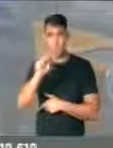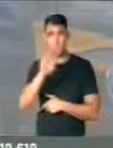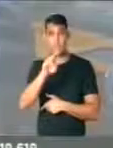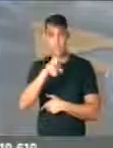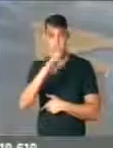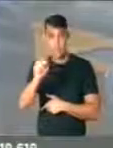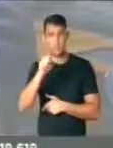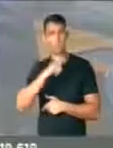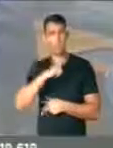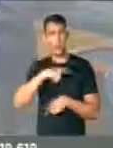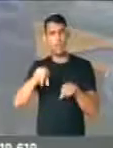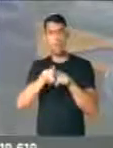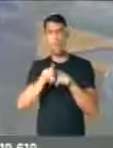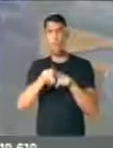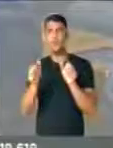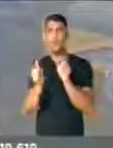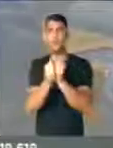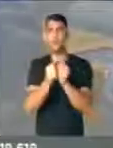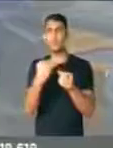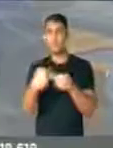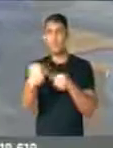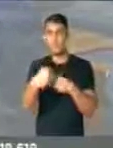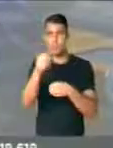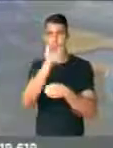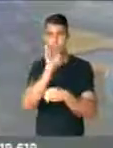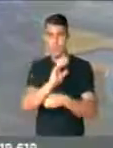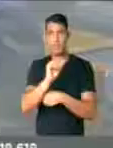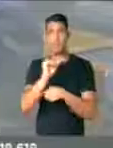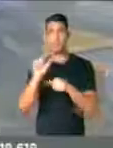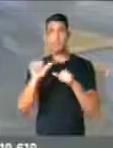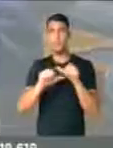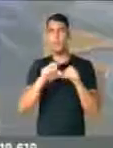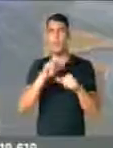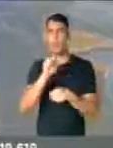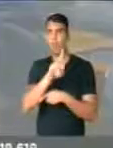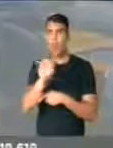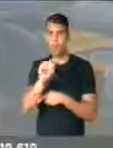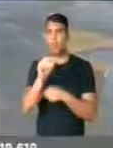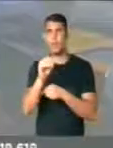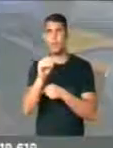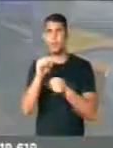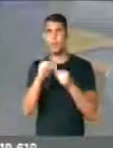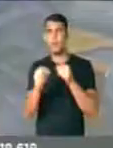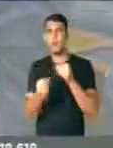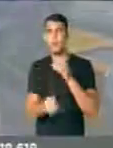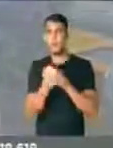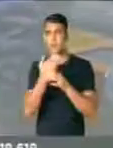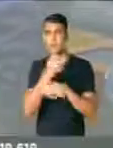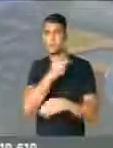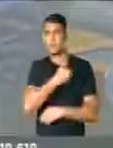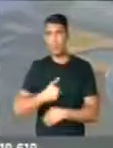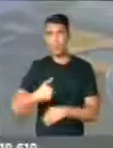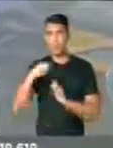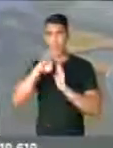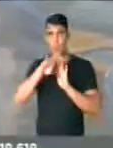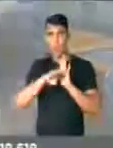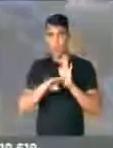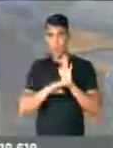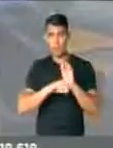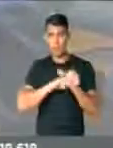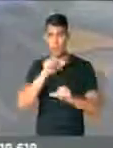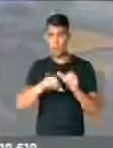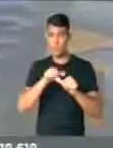também aos municípios do Brasil, suas autarquias e fundações públicas. O programa de